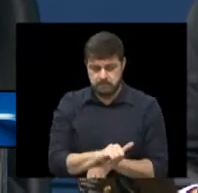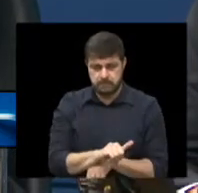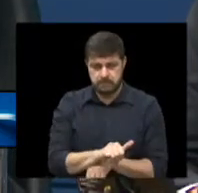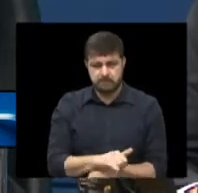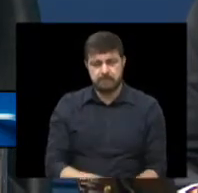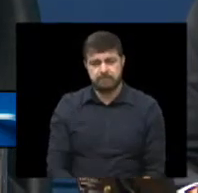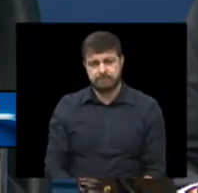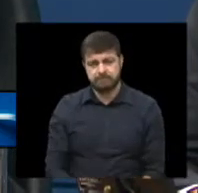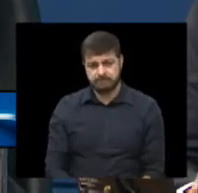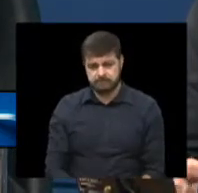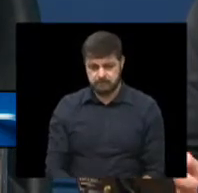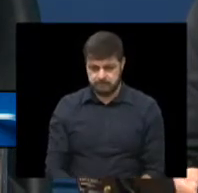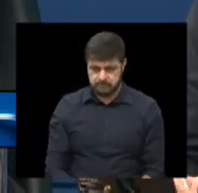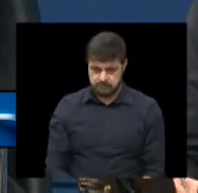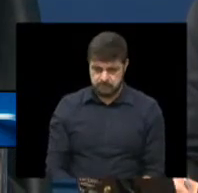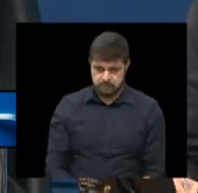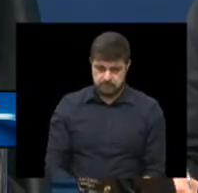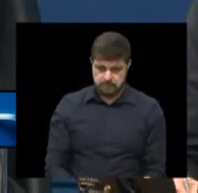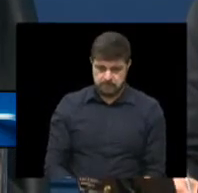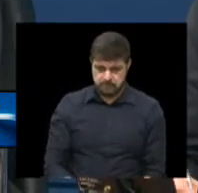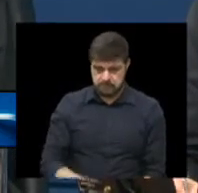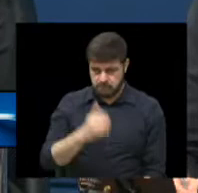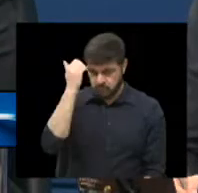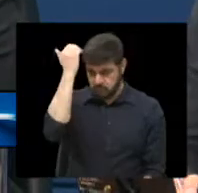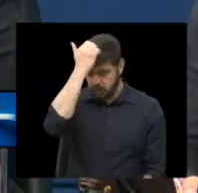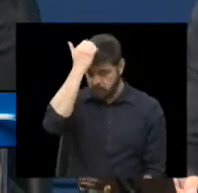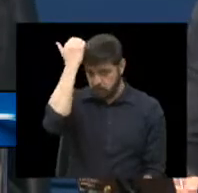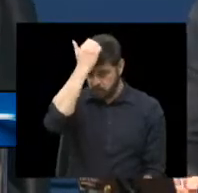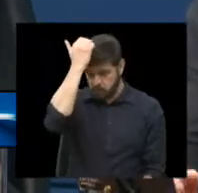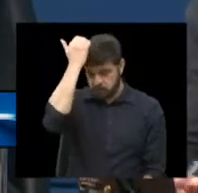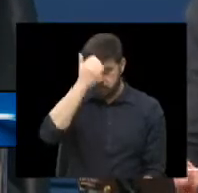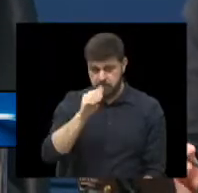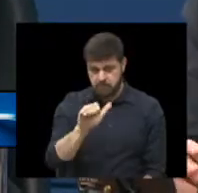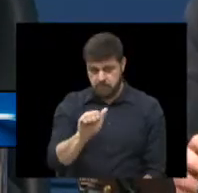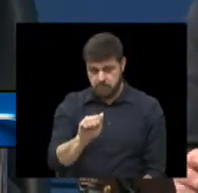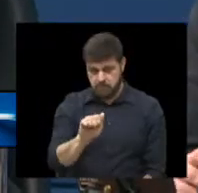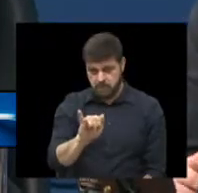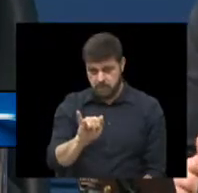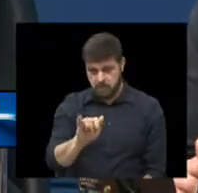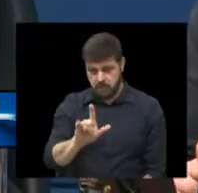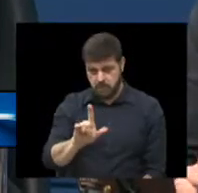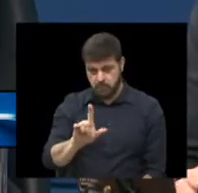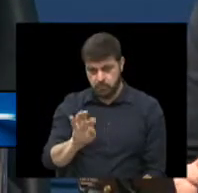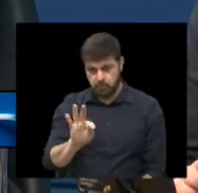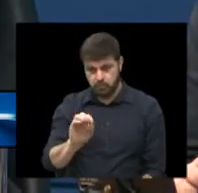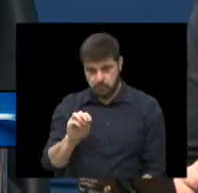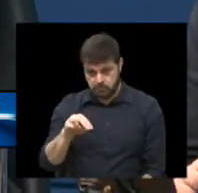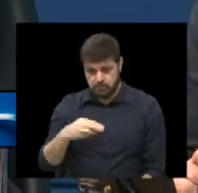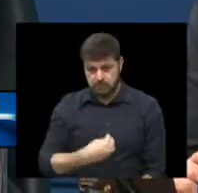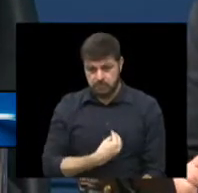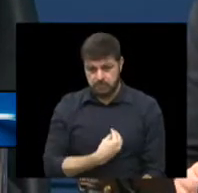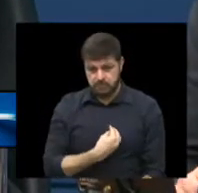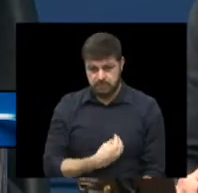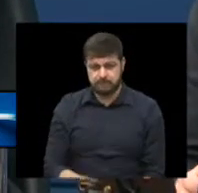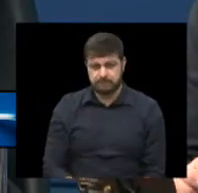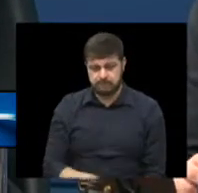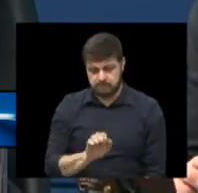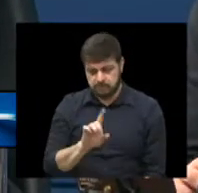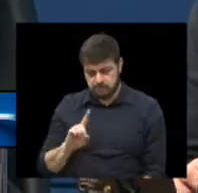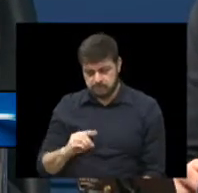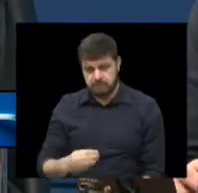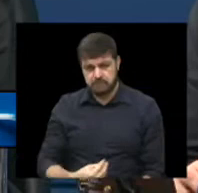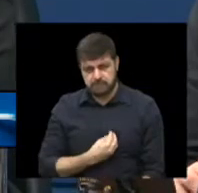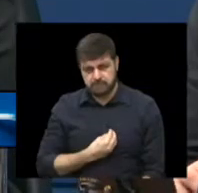ausente. Vereador Ailton da Farmácia está presente. Edson Ribeiro, presente. Fernando Mendes,